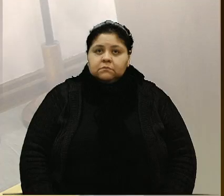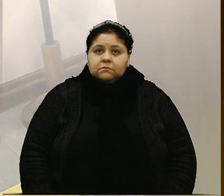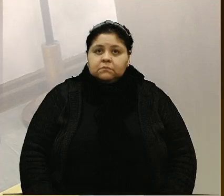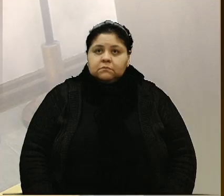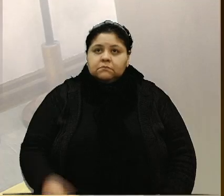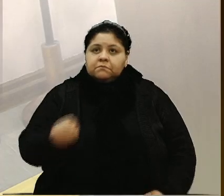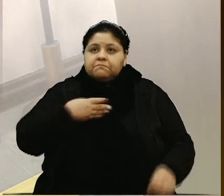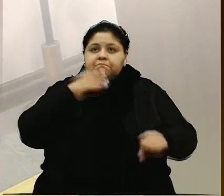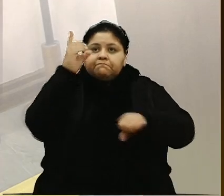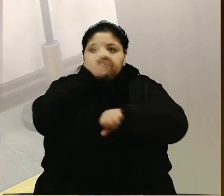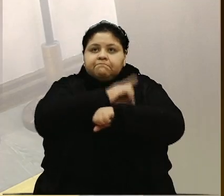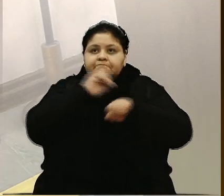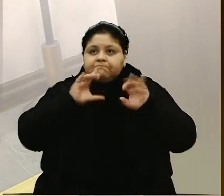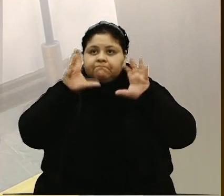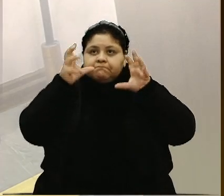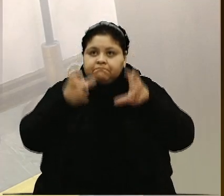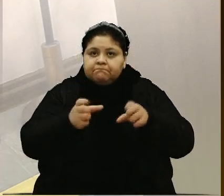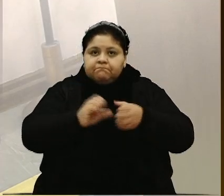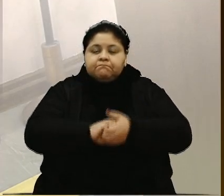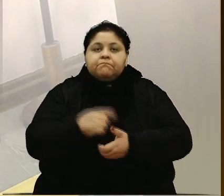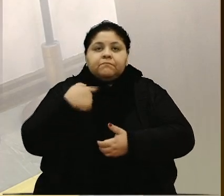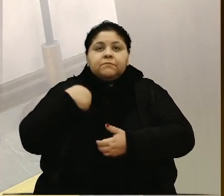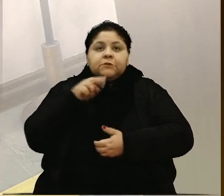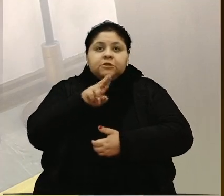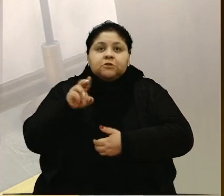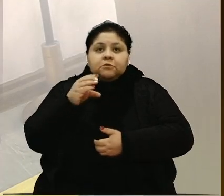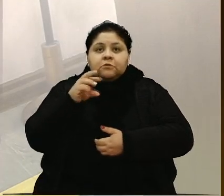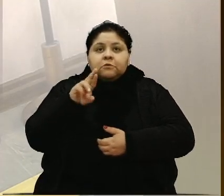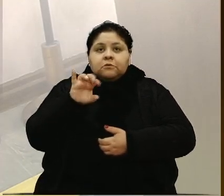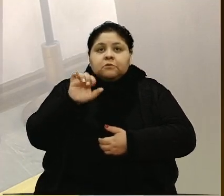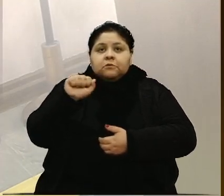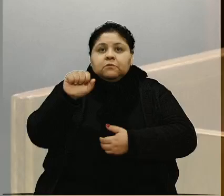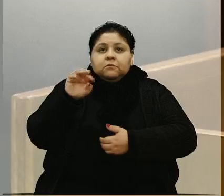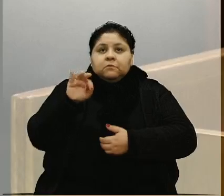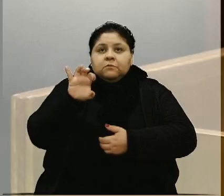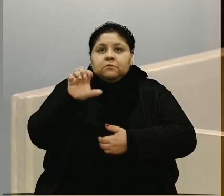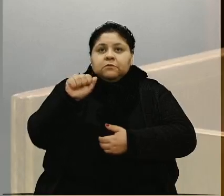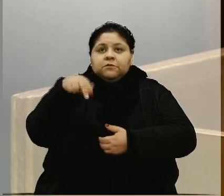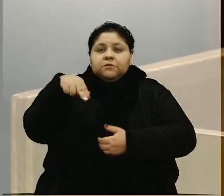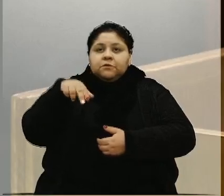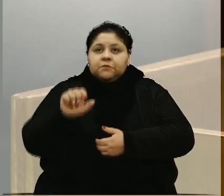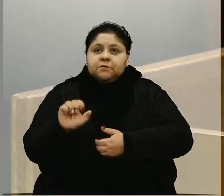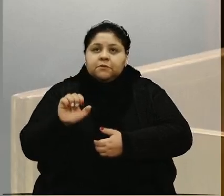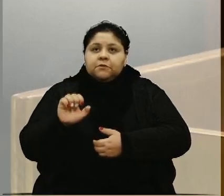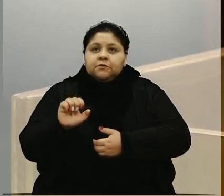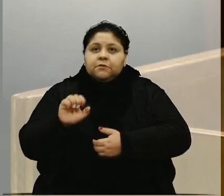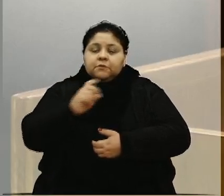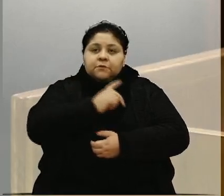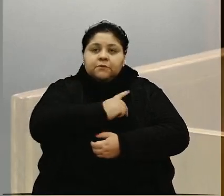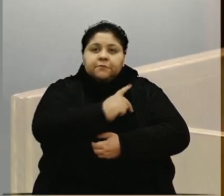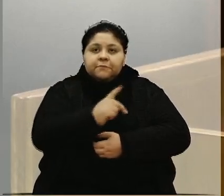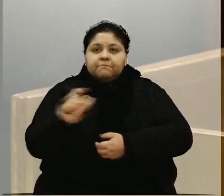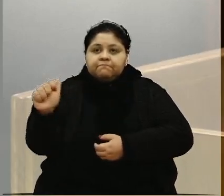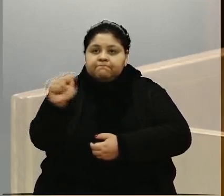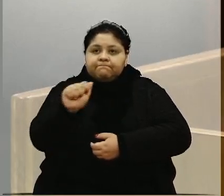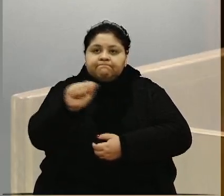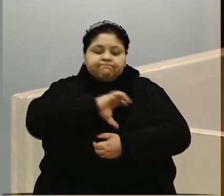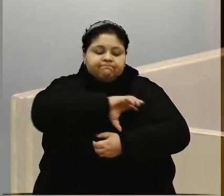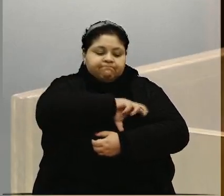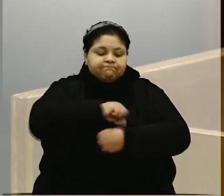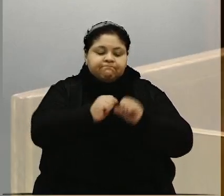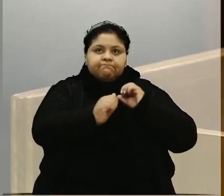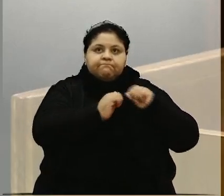Bom dia a todos. Eu me chamo Cristiane Franqueiro Machado Santiago e sou presidente da Associação Amor em